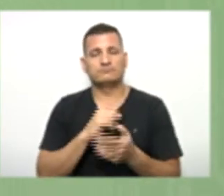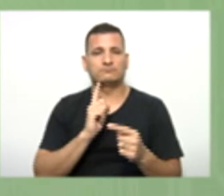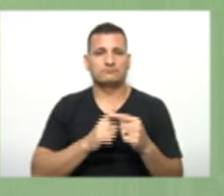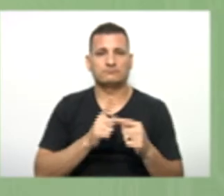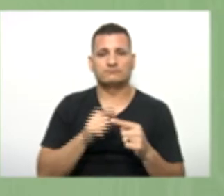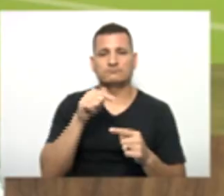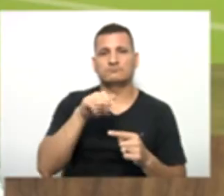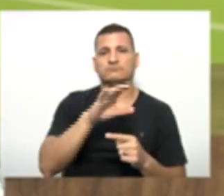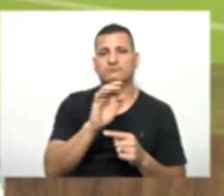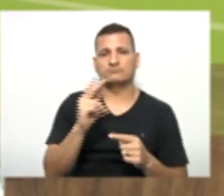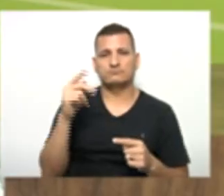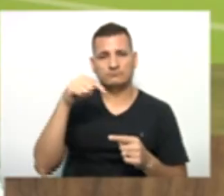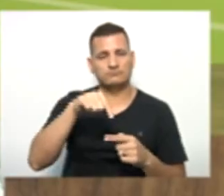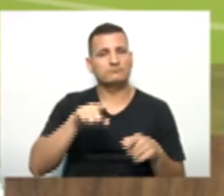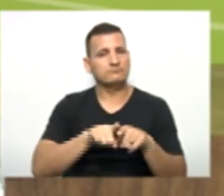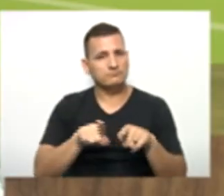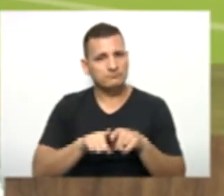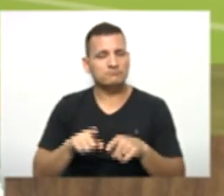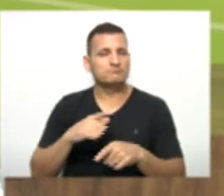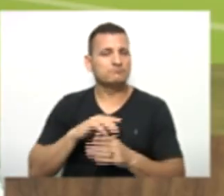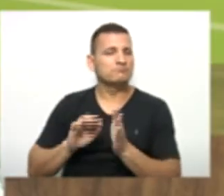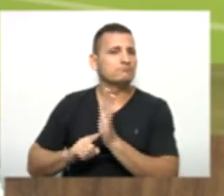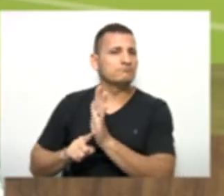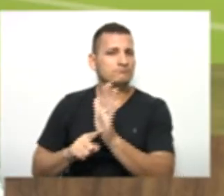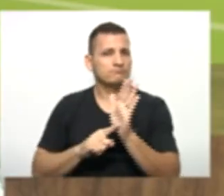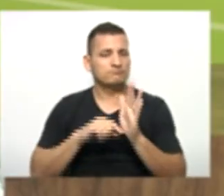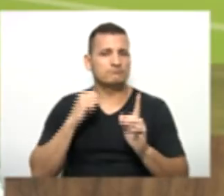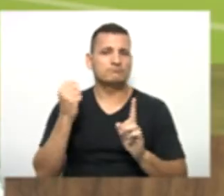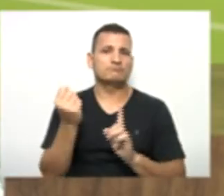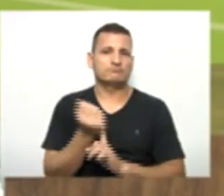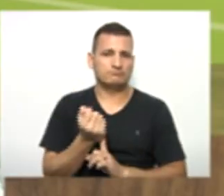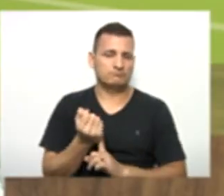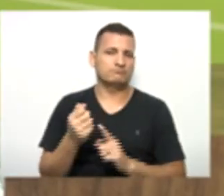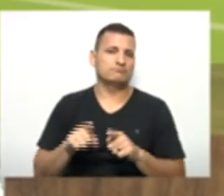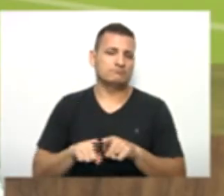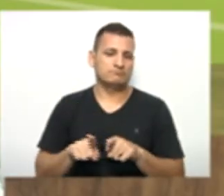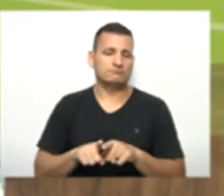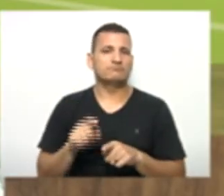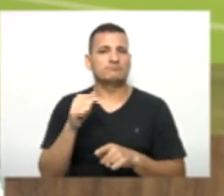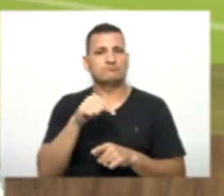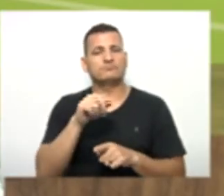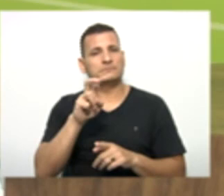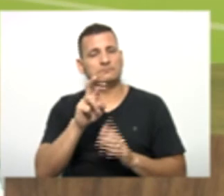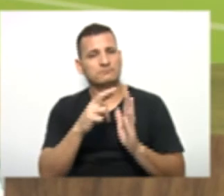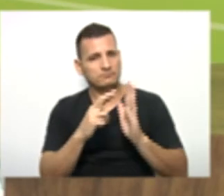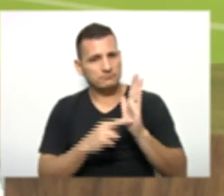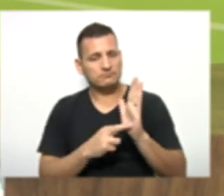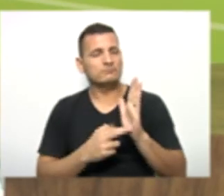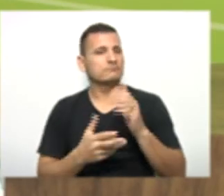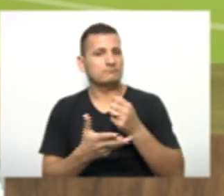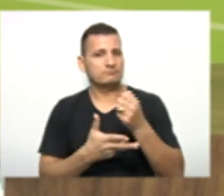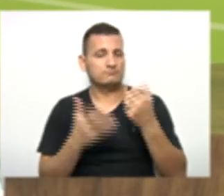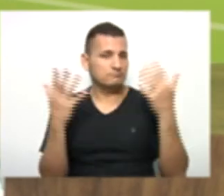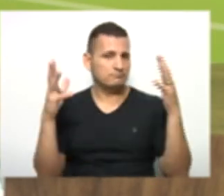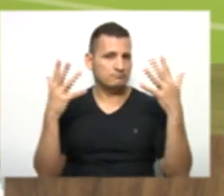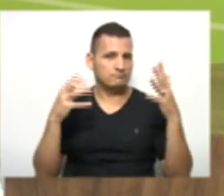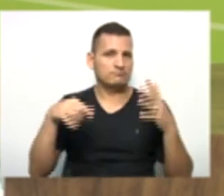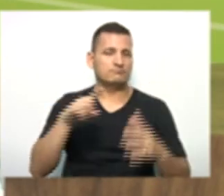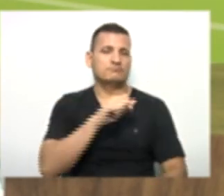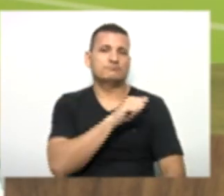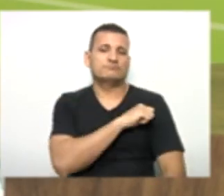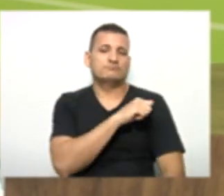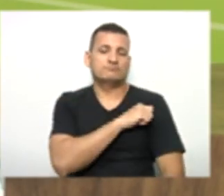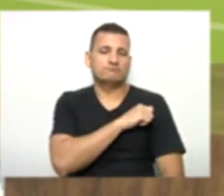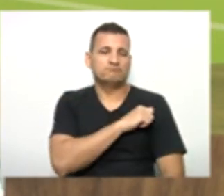ela também colabora com a sociedade através desse 5º princípio. Então, parabéns aos alunos